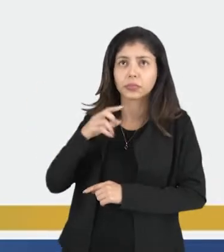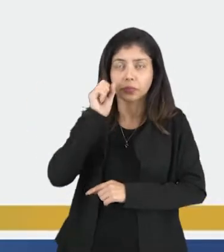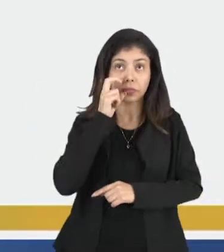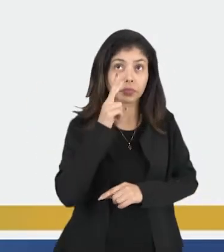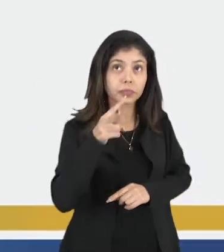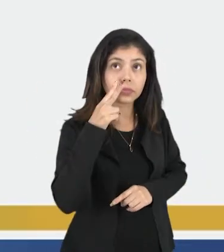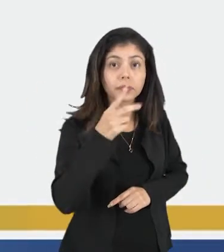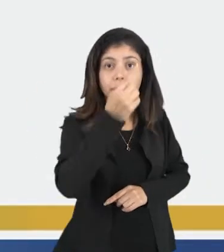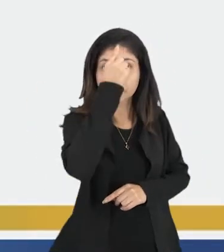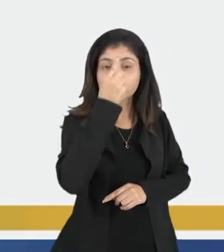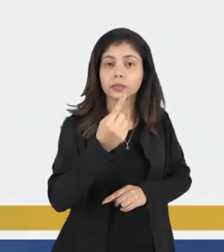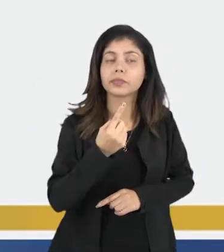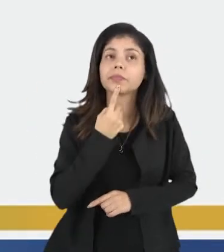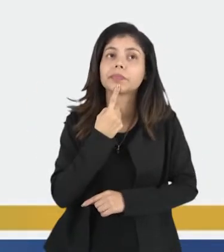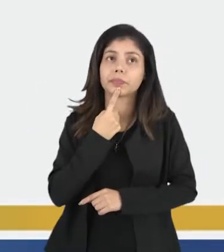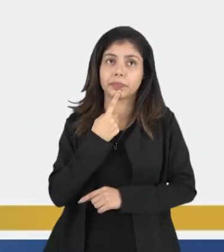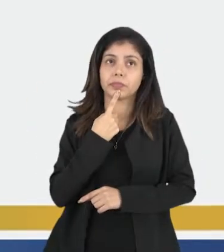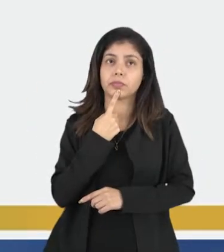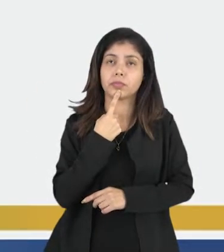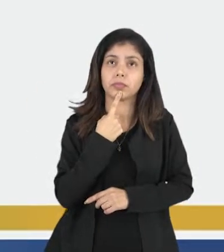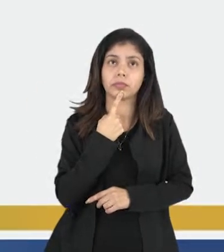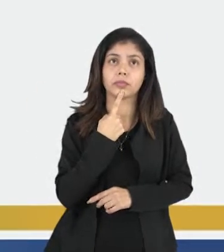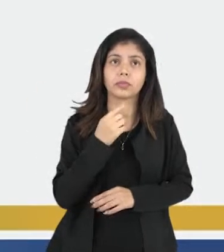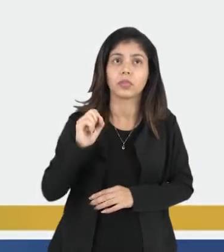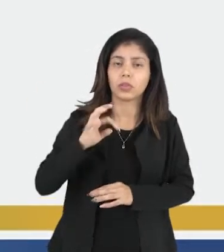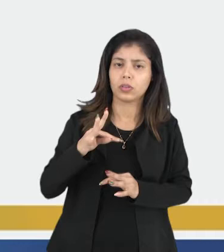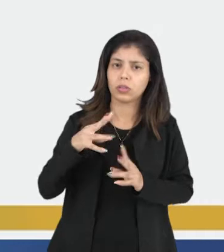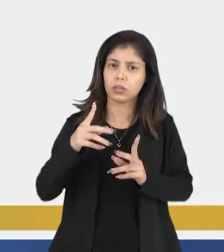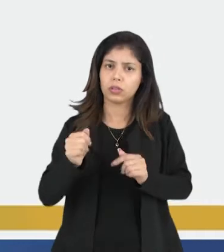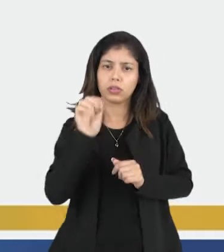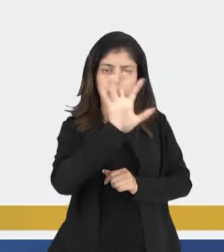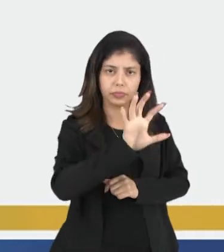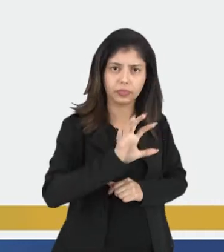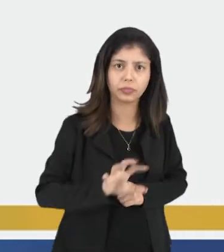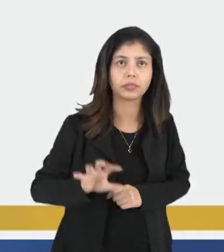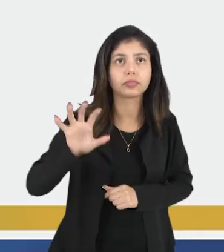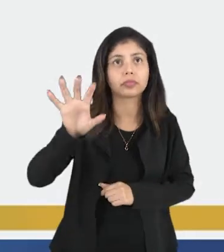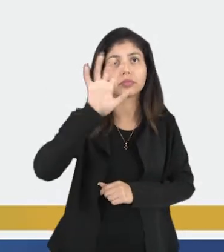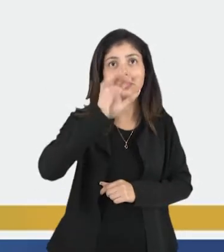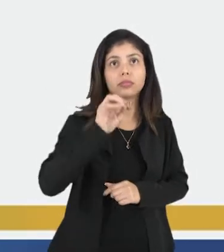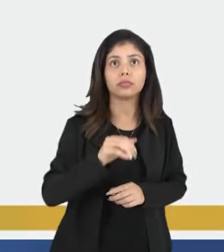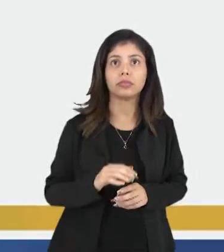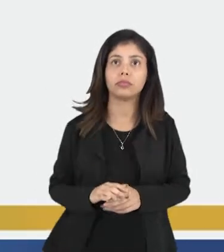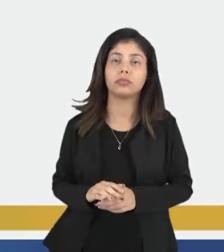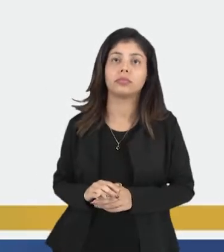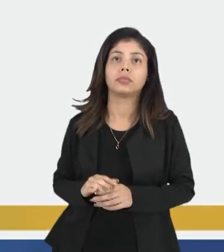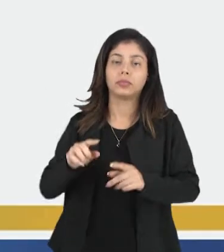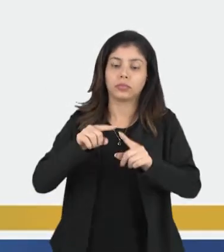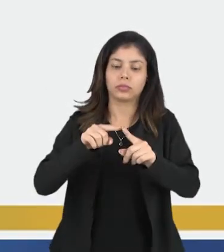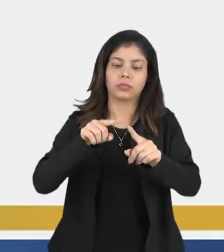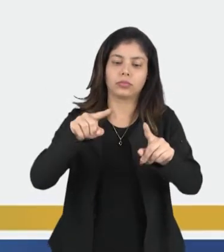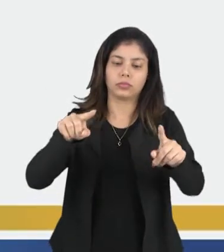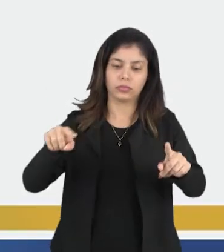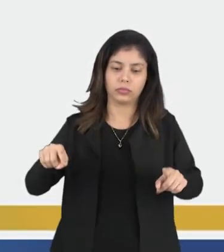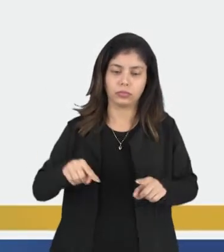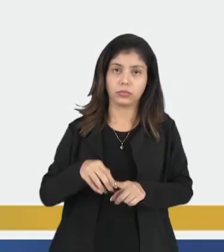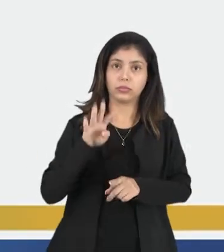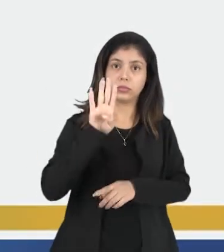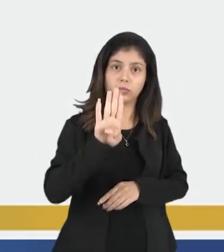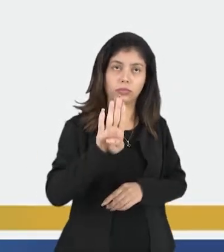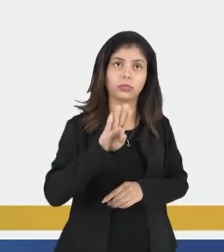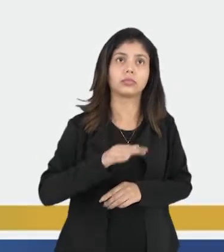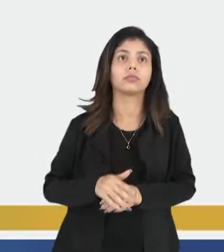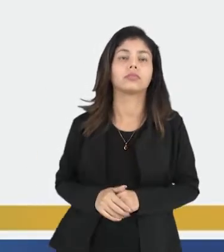que vocês estão vendo a segura aí é toda essa região quadrangular Onde está aí o elemento B